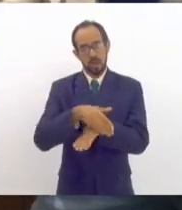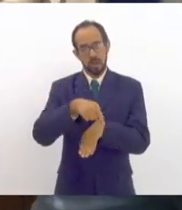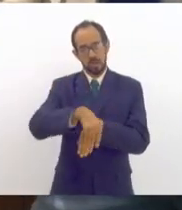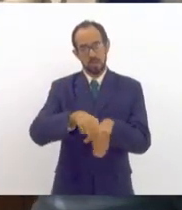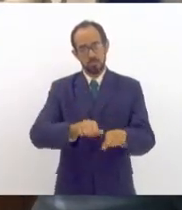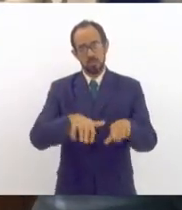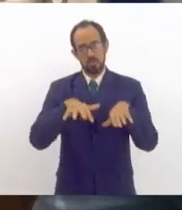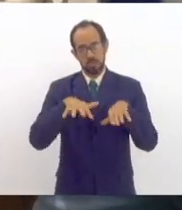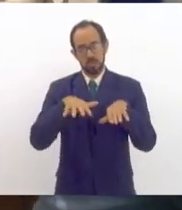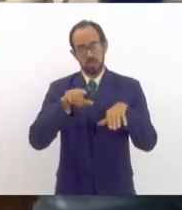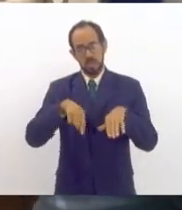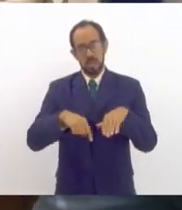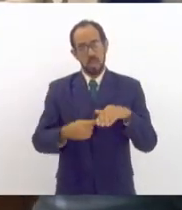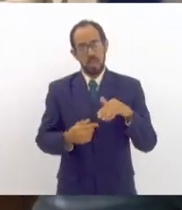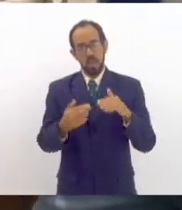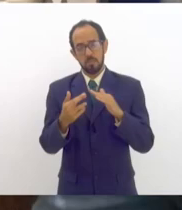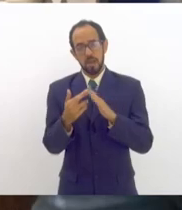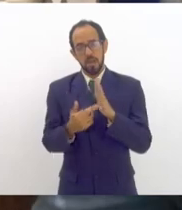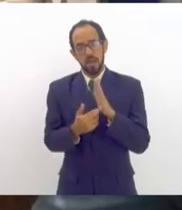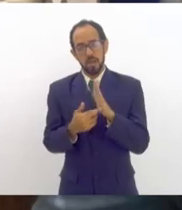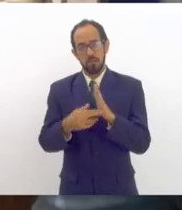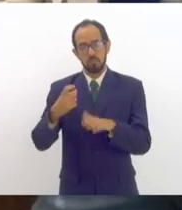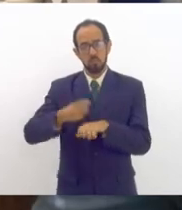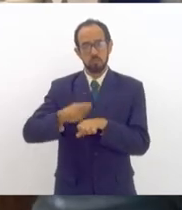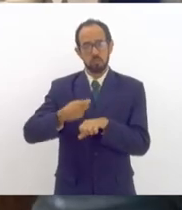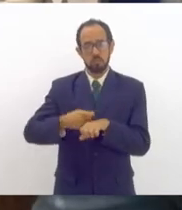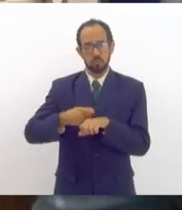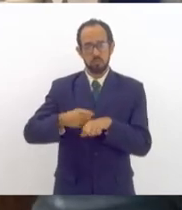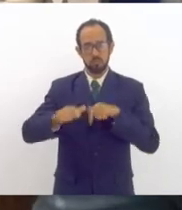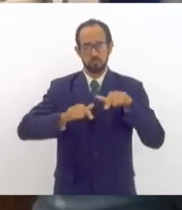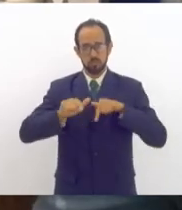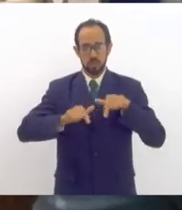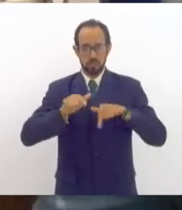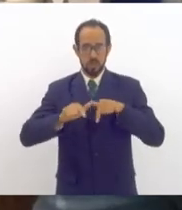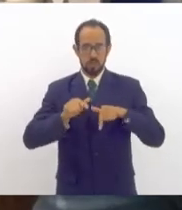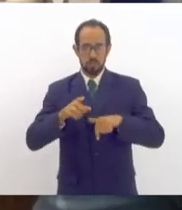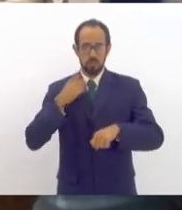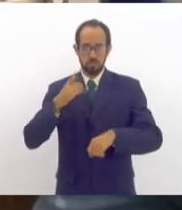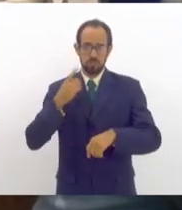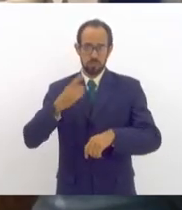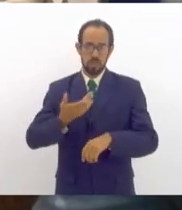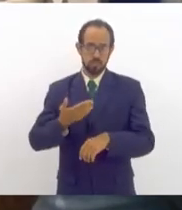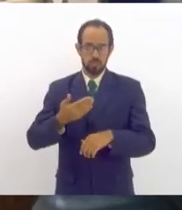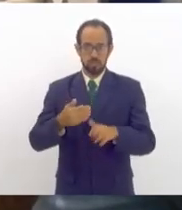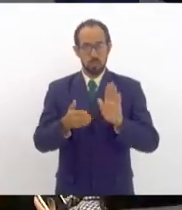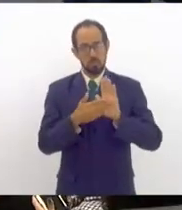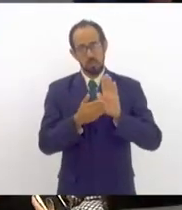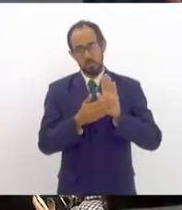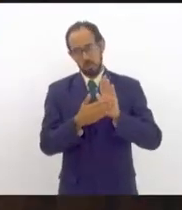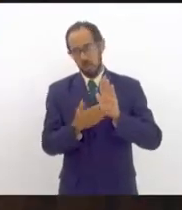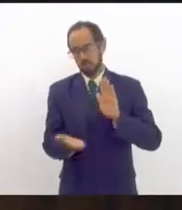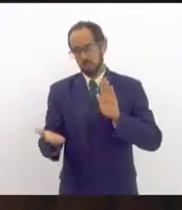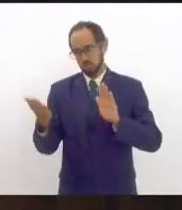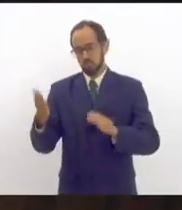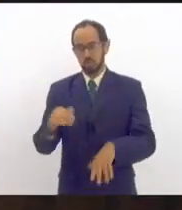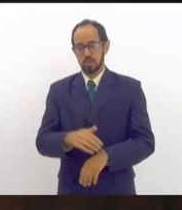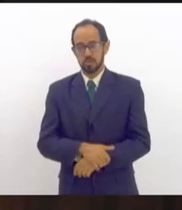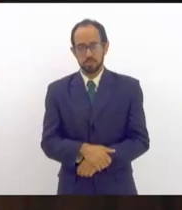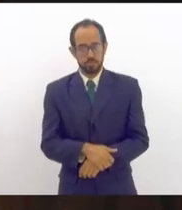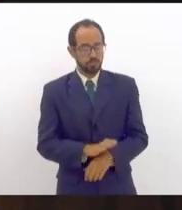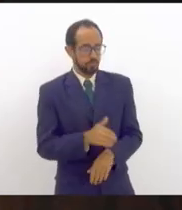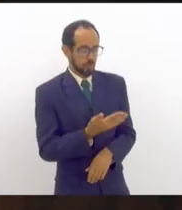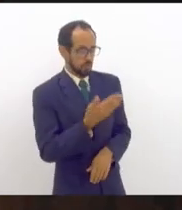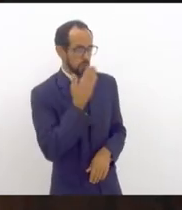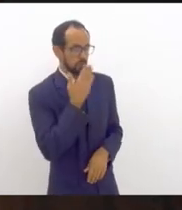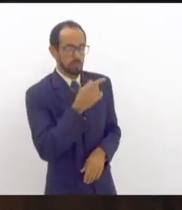é restritivo ao trabalho parlamentar então ele procura isso a vossa excelência nós vamos eu vou pedir para